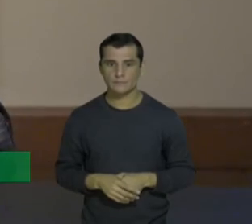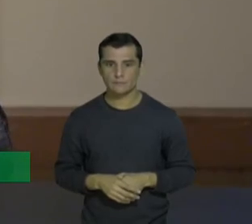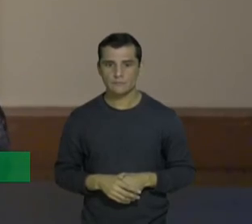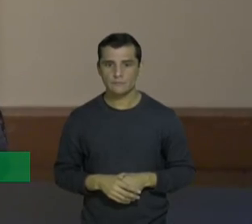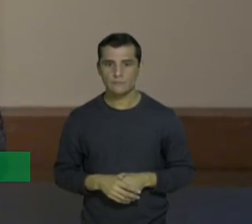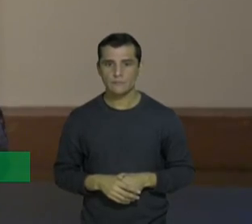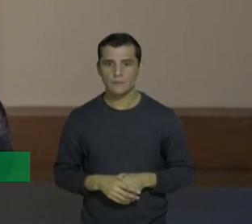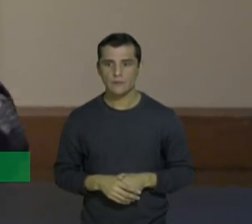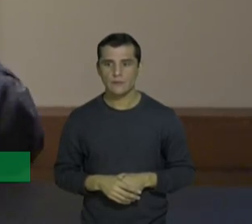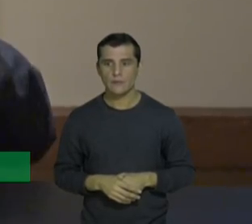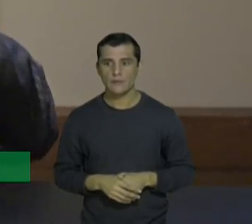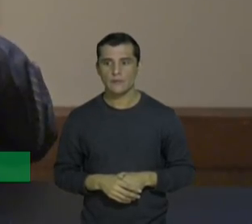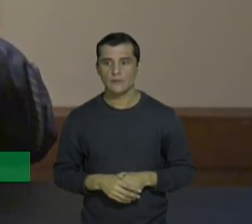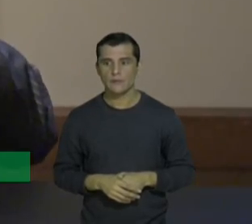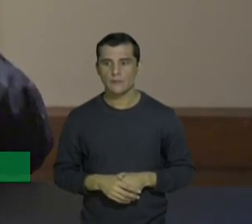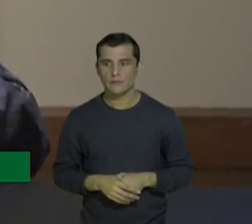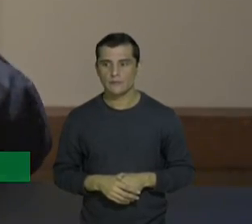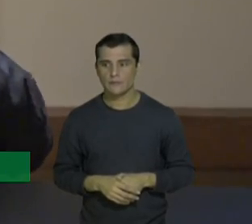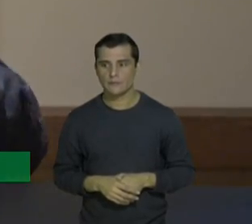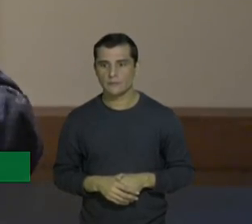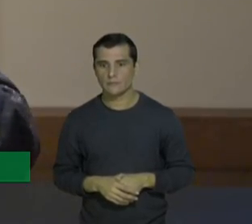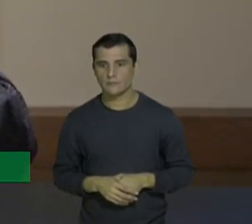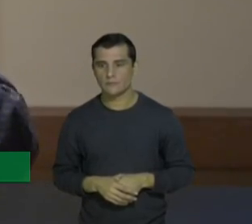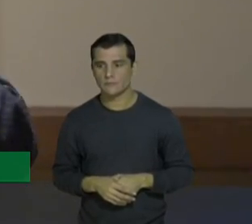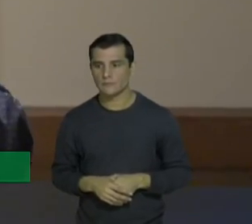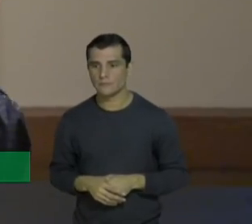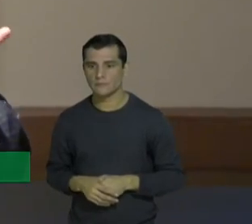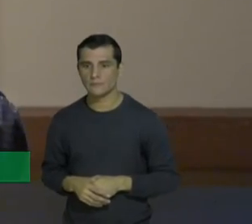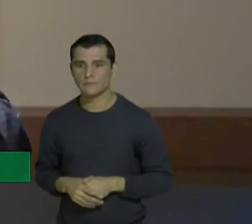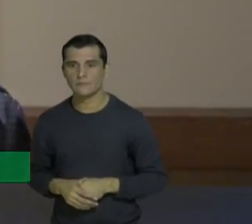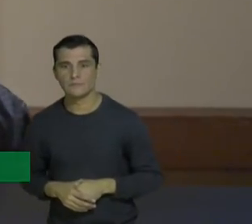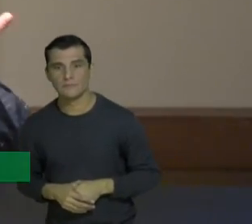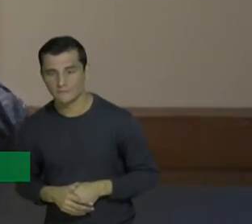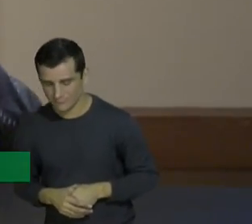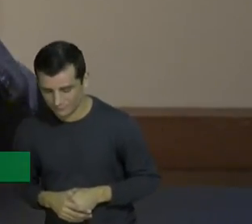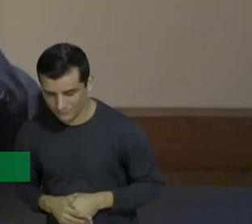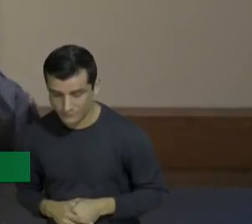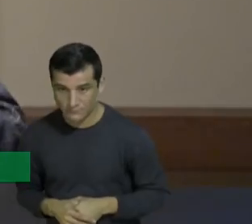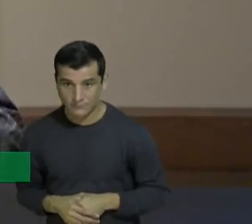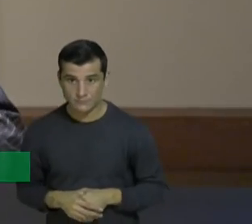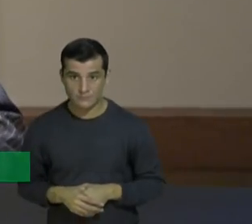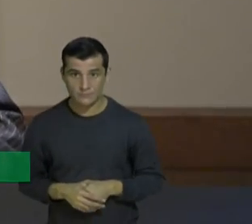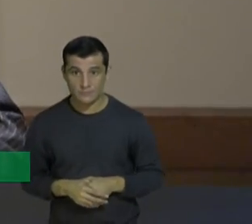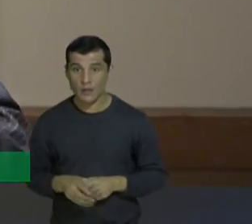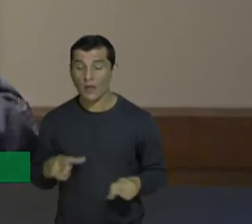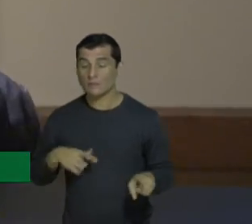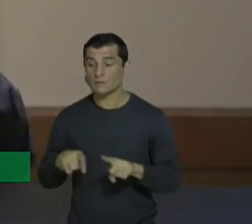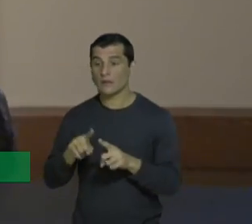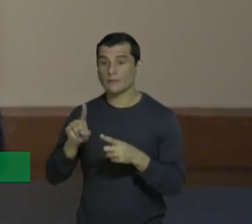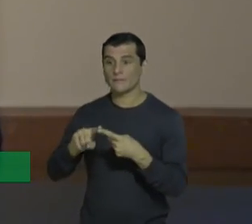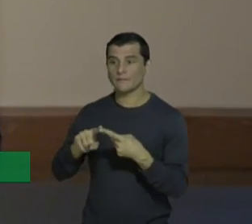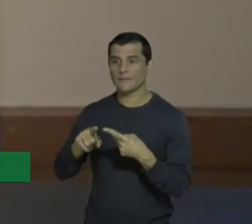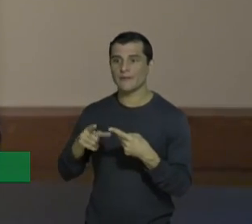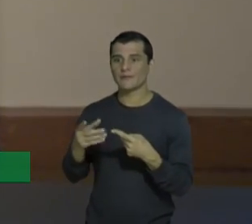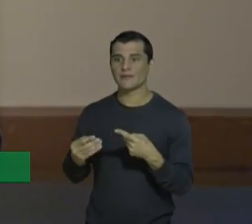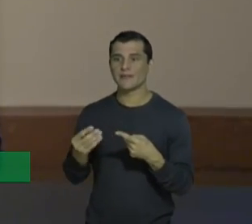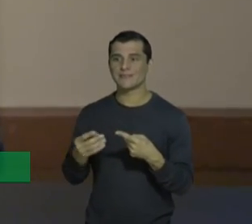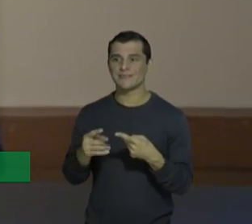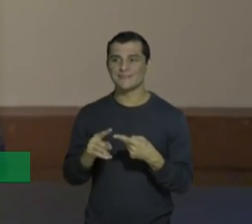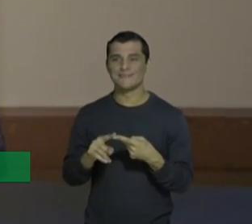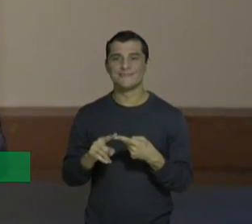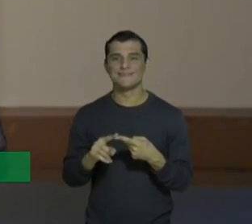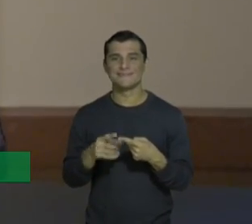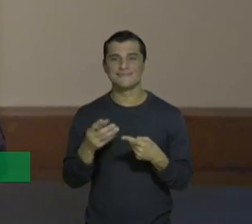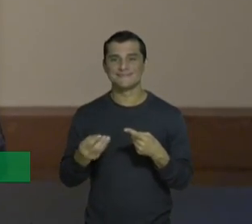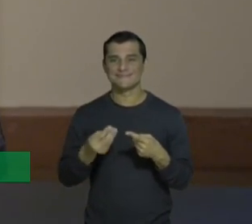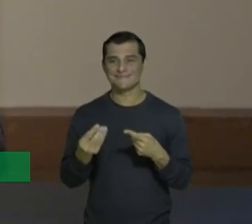segundo ponto né que é todo este contexto institucional que eu acabei de mencionar no meu primeiro ponto ele faz parte do motivo